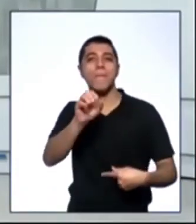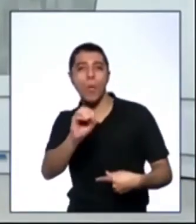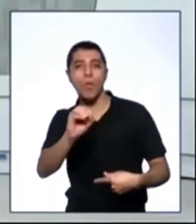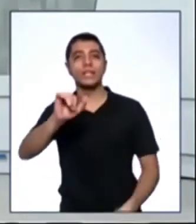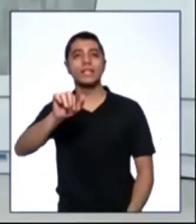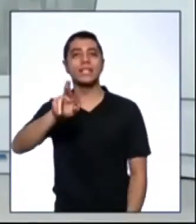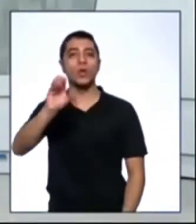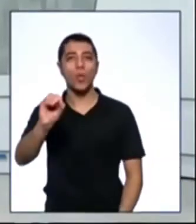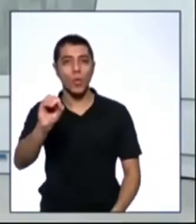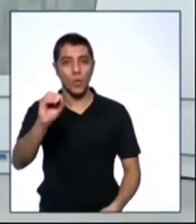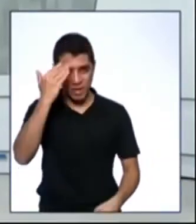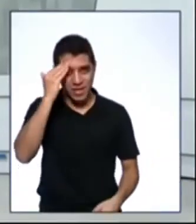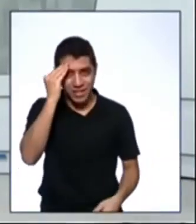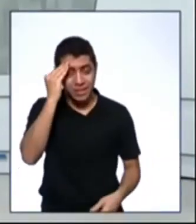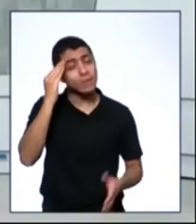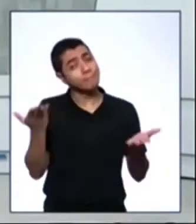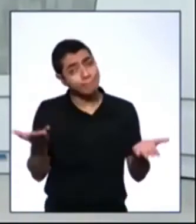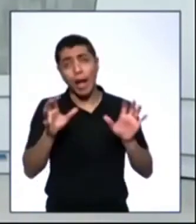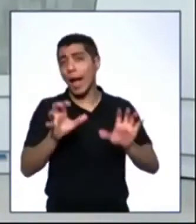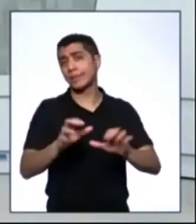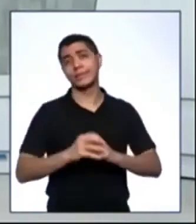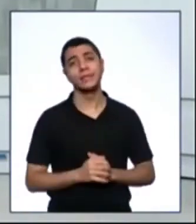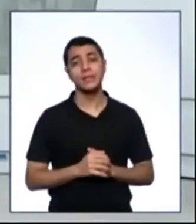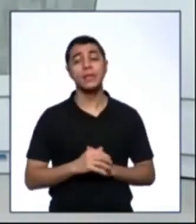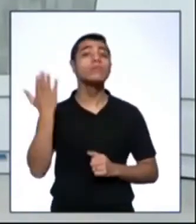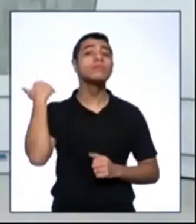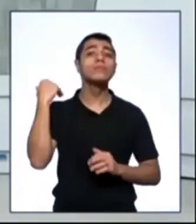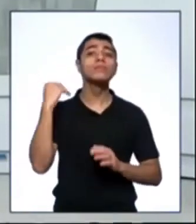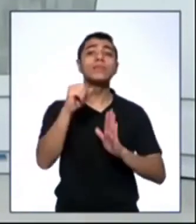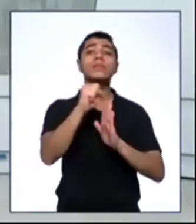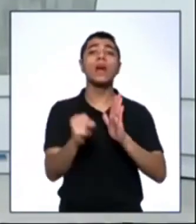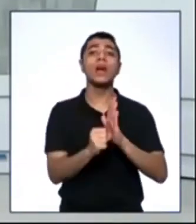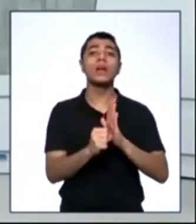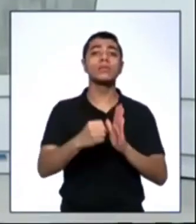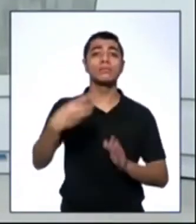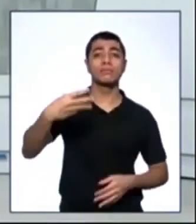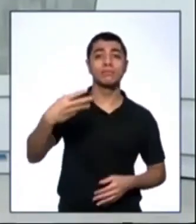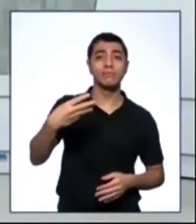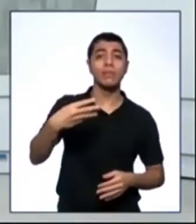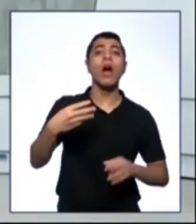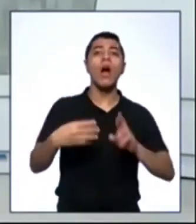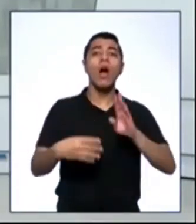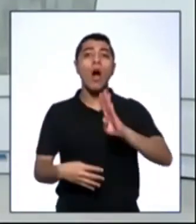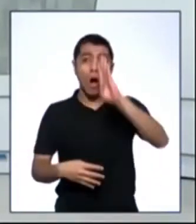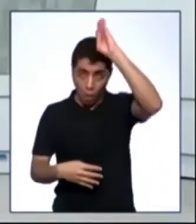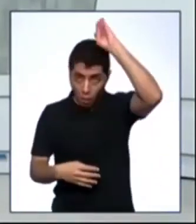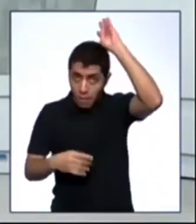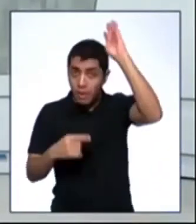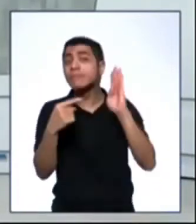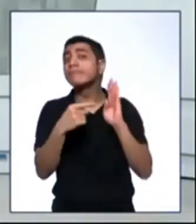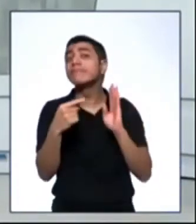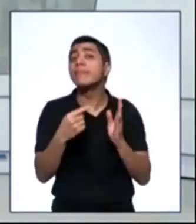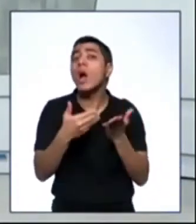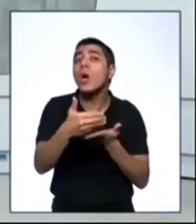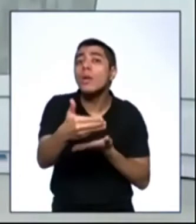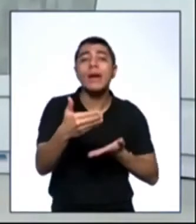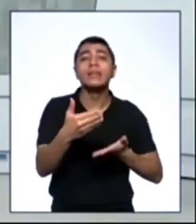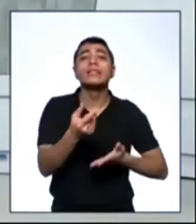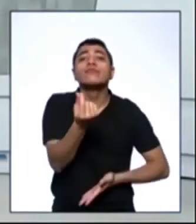século III, Roma entra numa crise ferrada. E aí Roma já não consegue mais ter um processo de